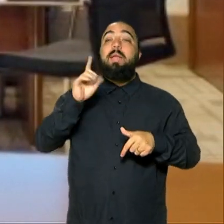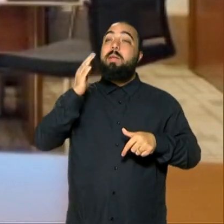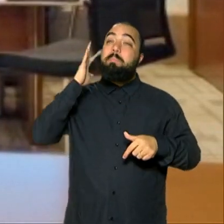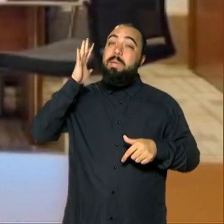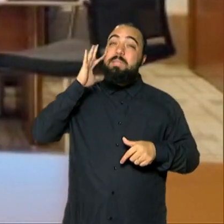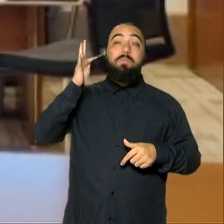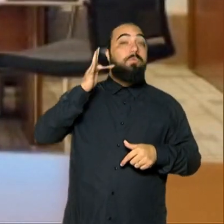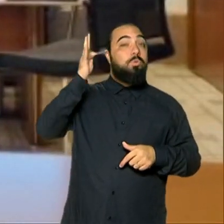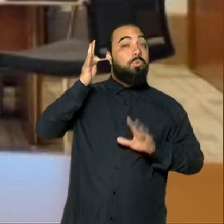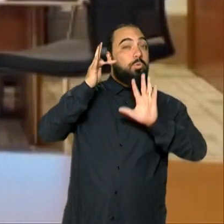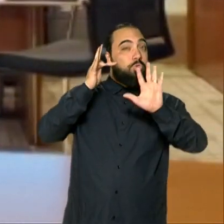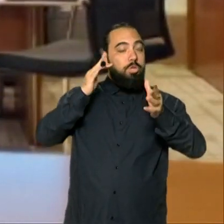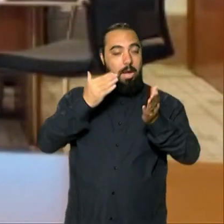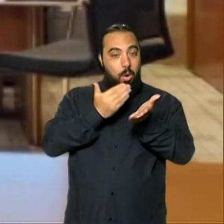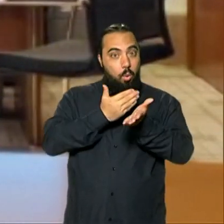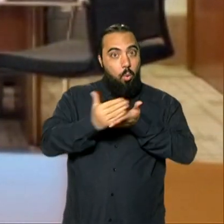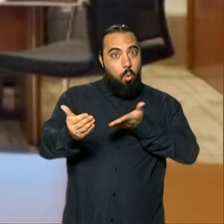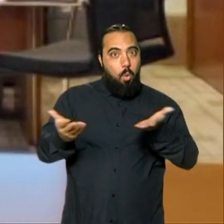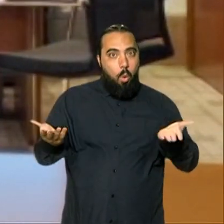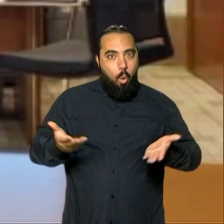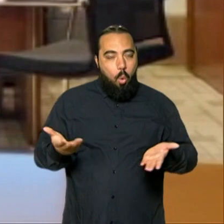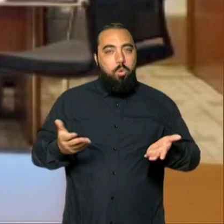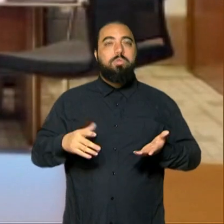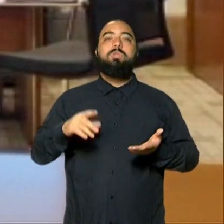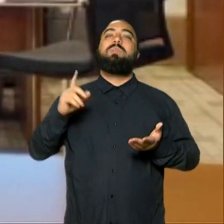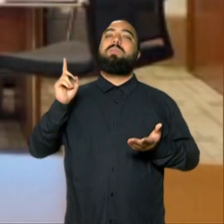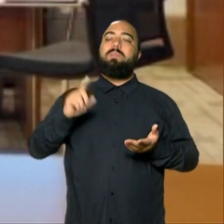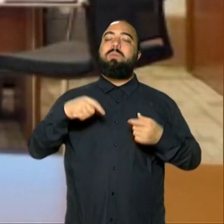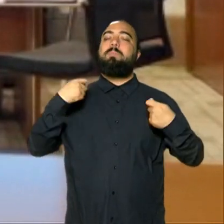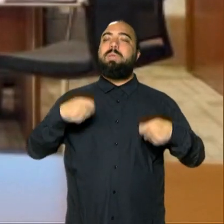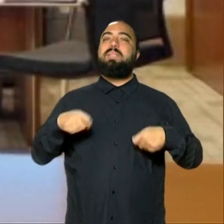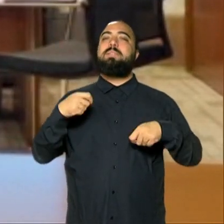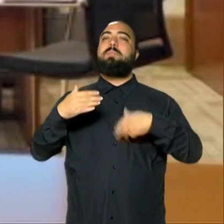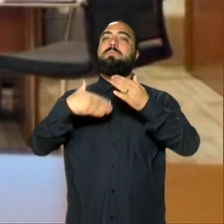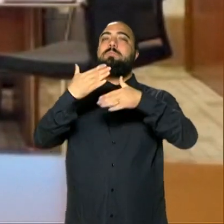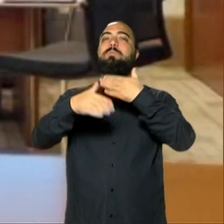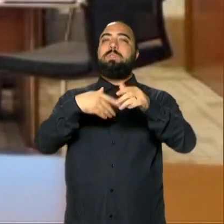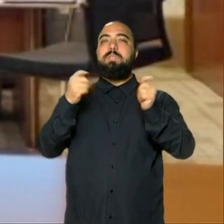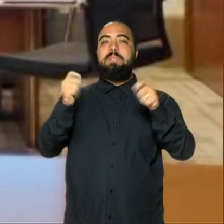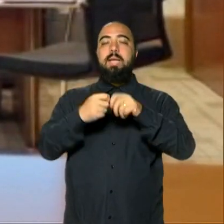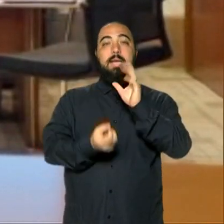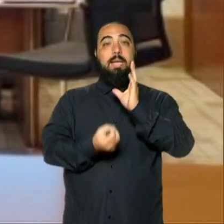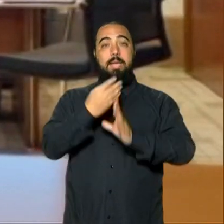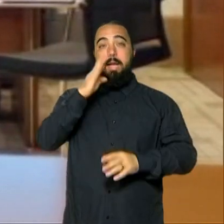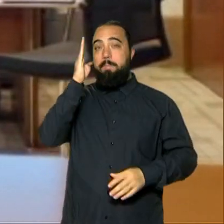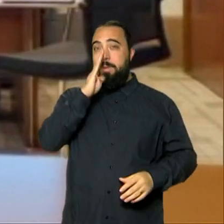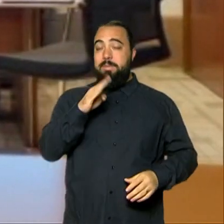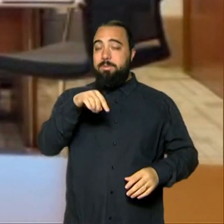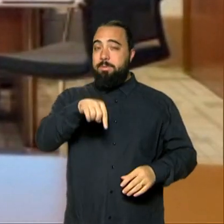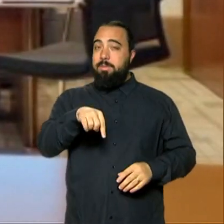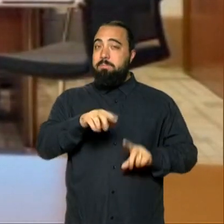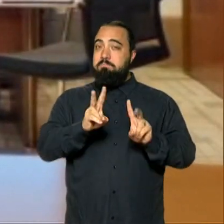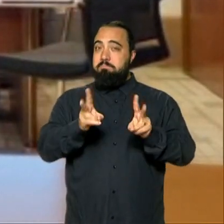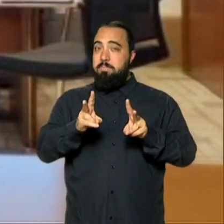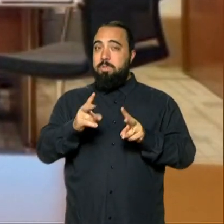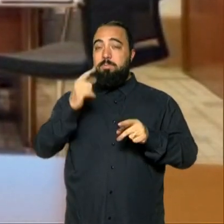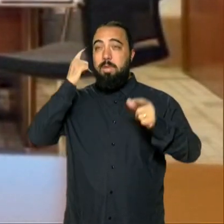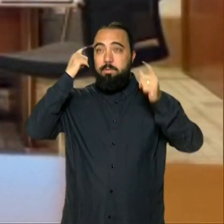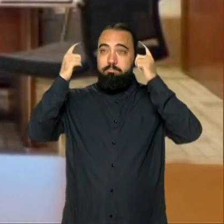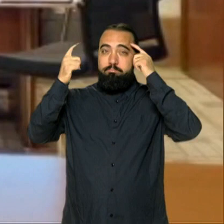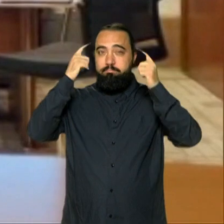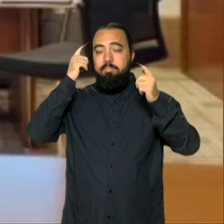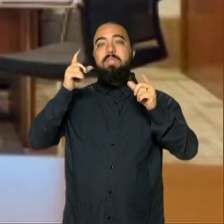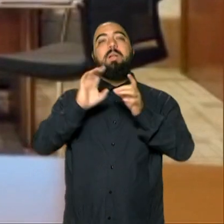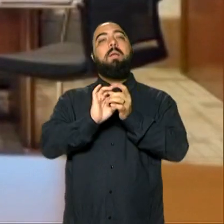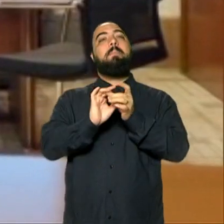mas que já começa a ser testado hoje, tem que ser desenvolvido e a gente tem condições de desenvolver no Brasil. E essa é a ideia justamente do Basic Funding Alliance, permitir